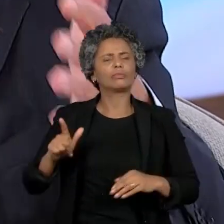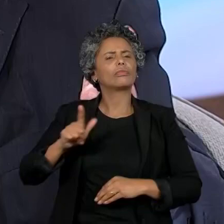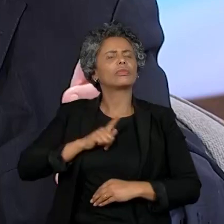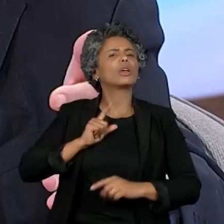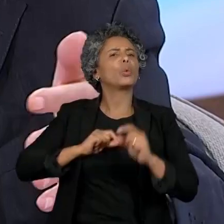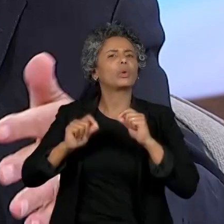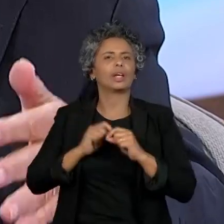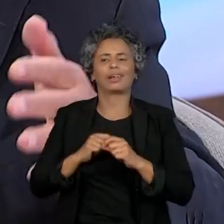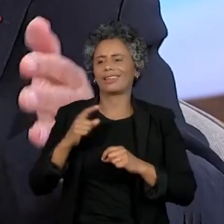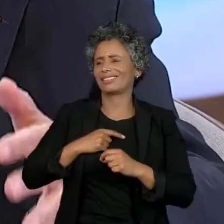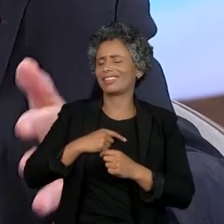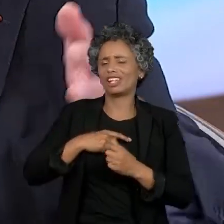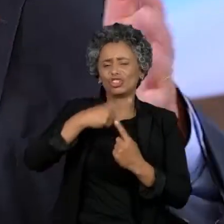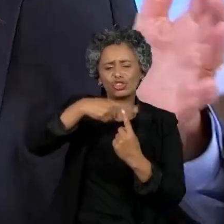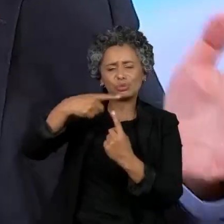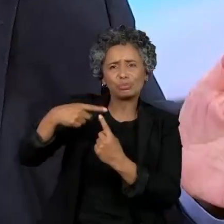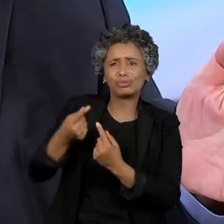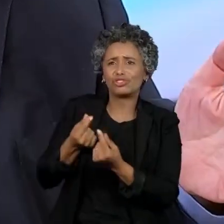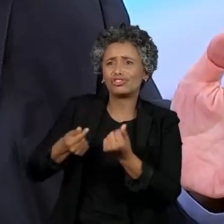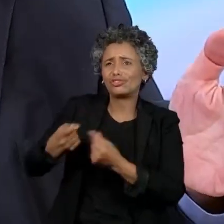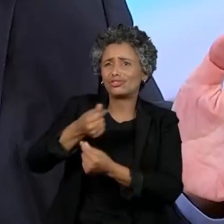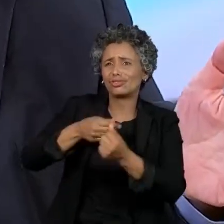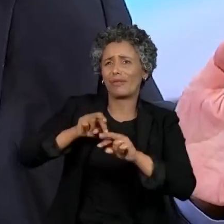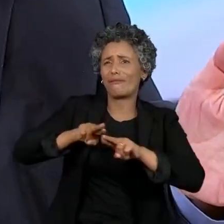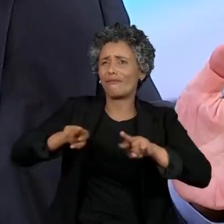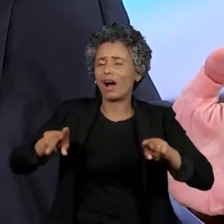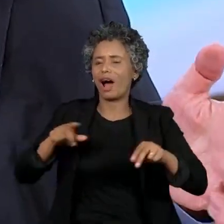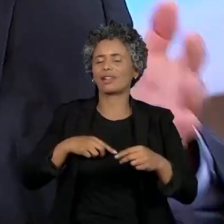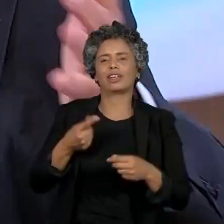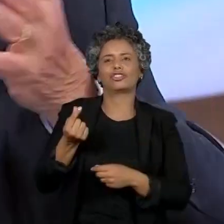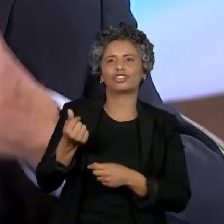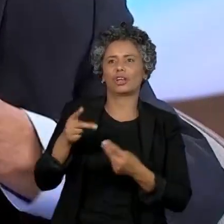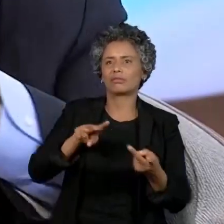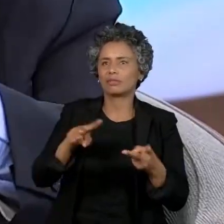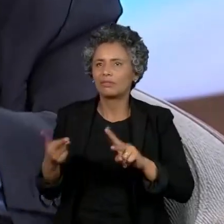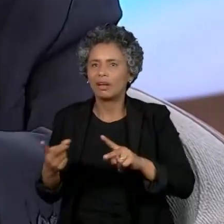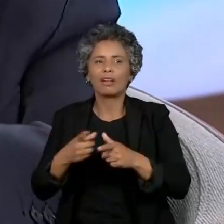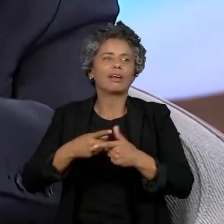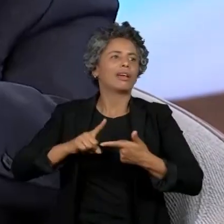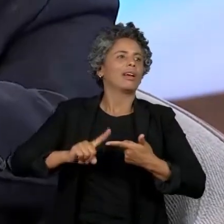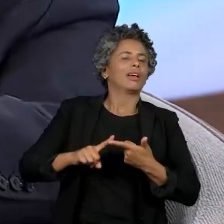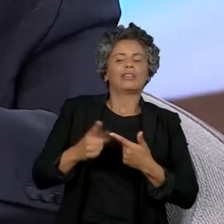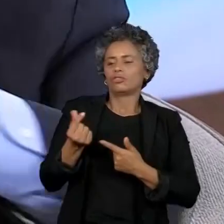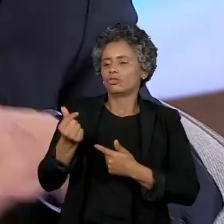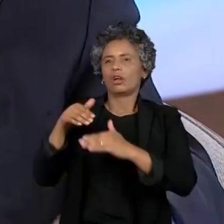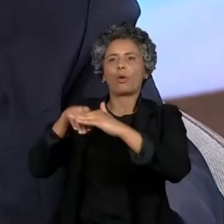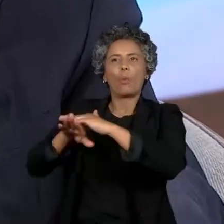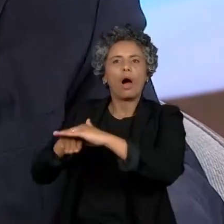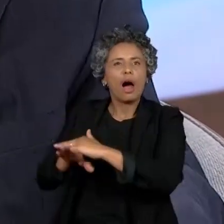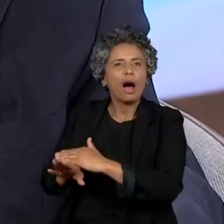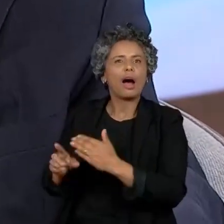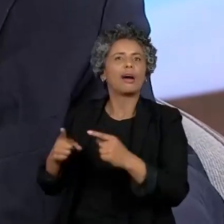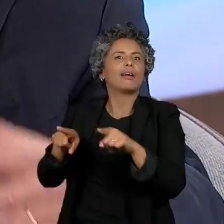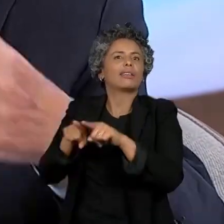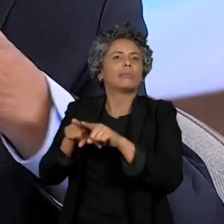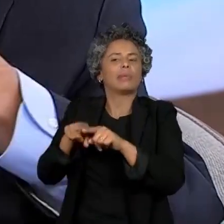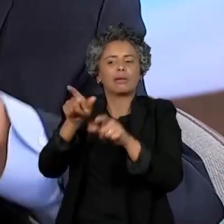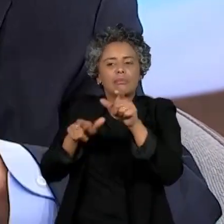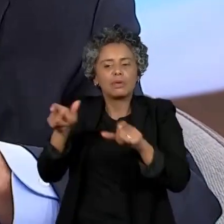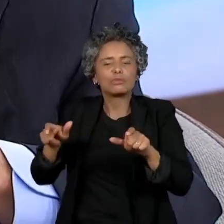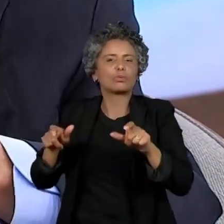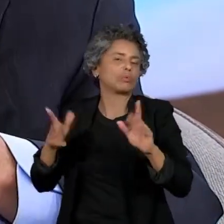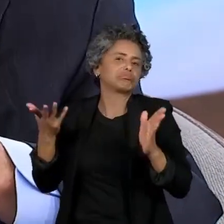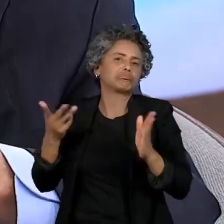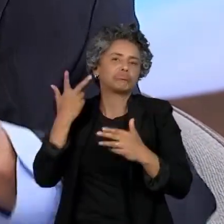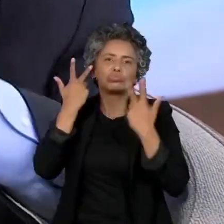money has. It's used as transactions, as a store of value, which is like a store of value for